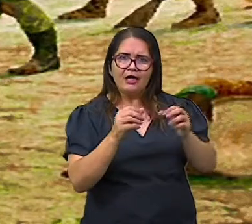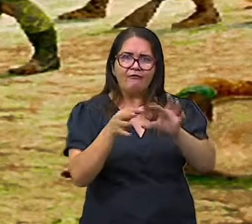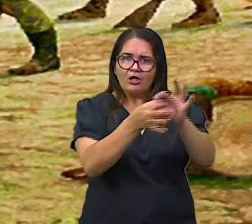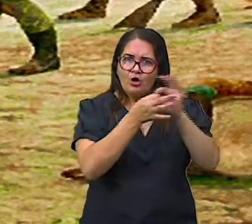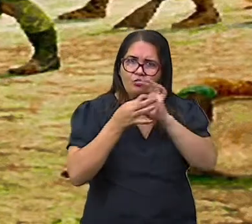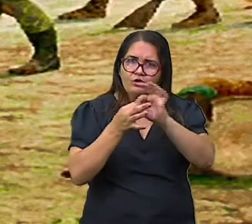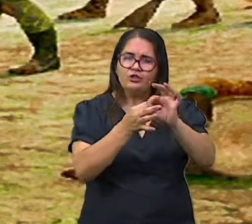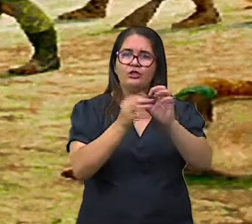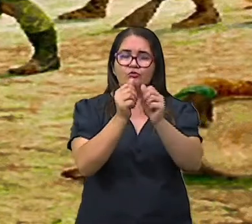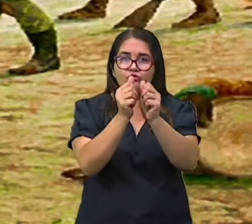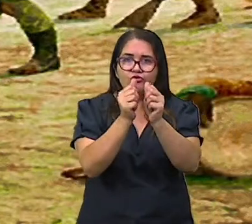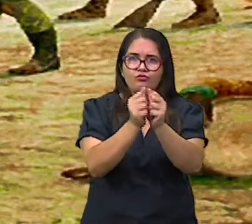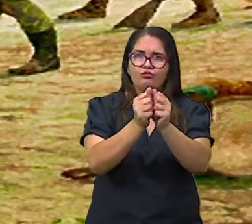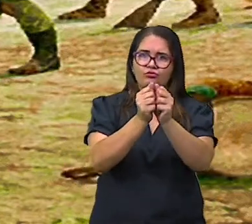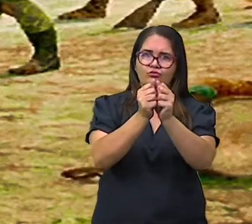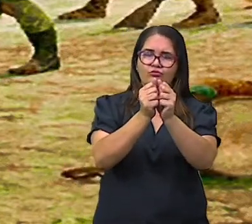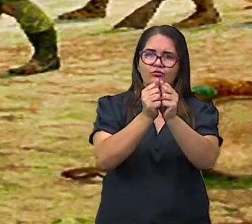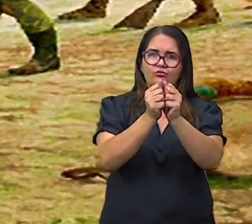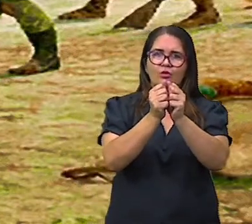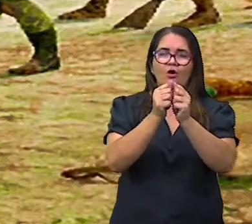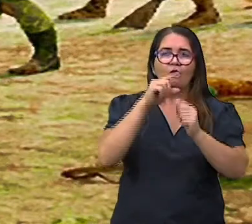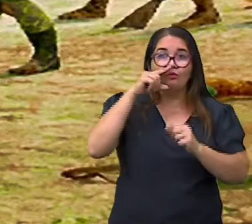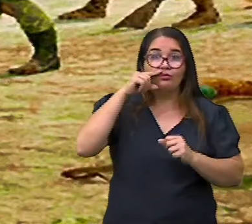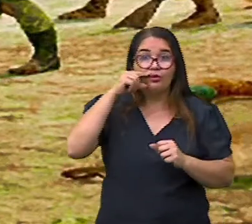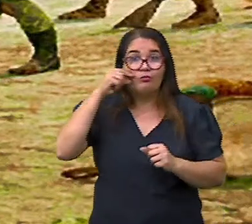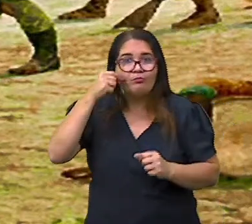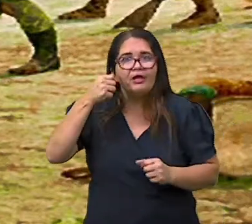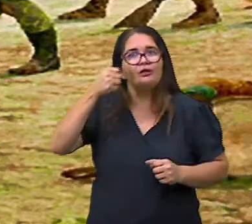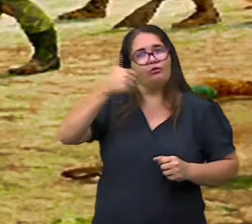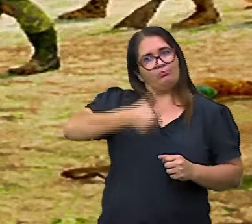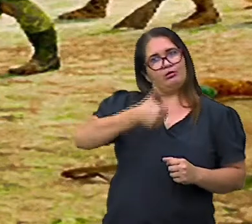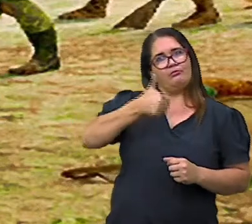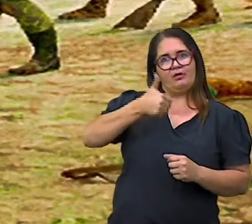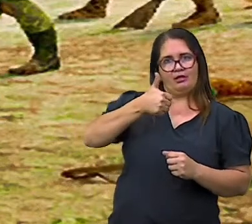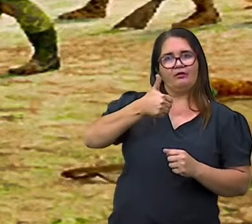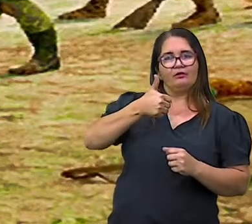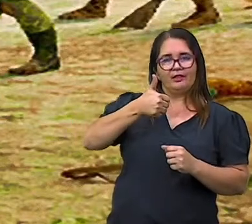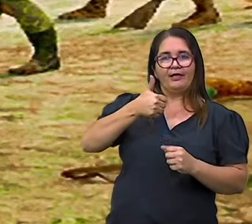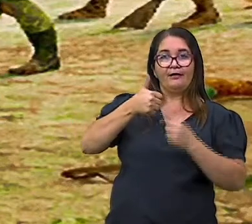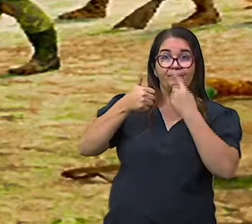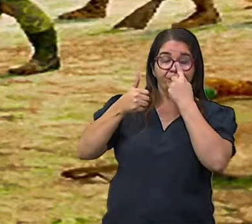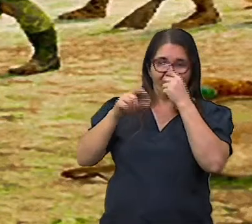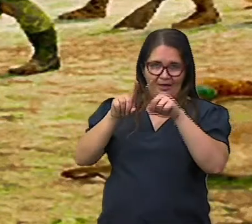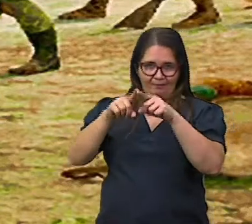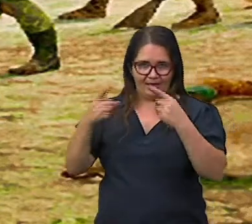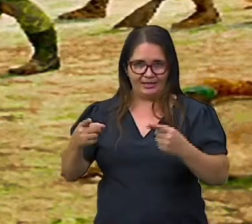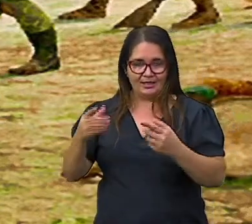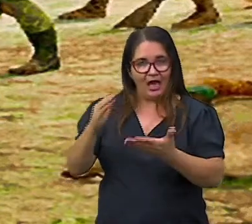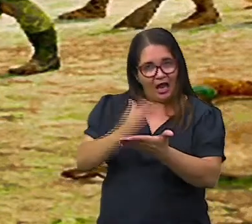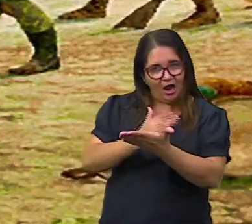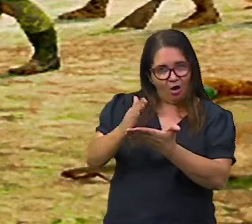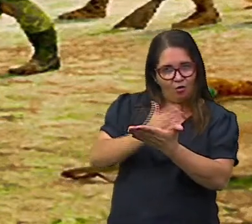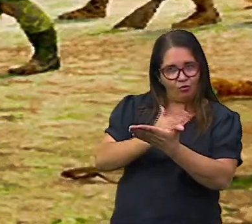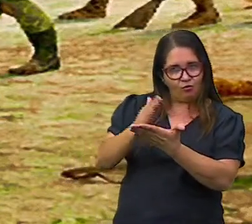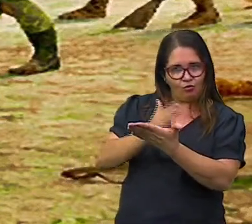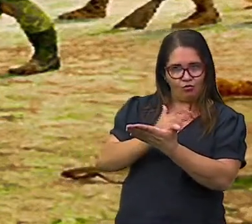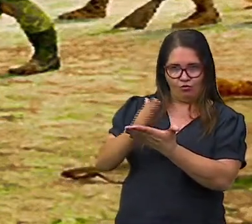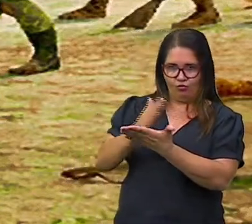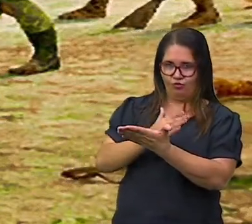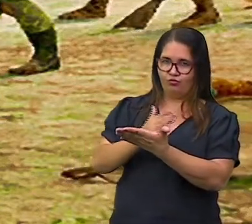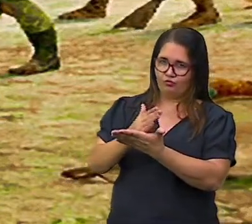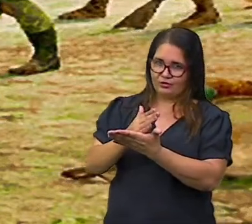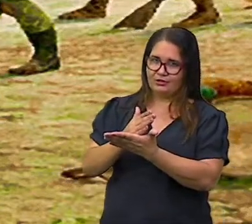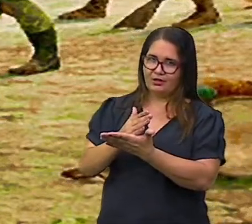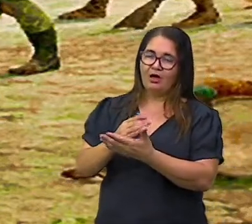país, como Pará e Maranhão, permaneceram fiéis a Portugal, desencadeando uma guerra